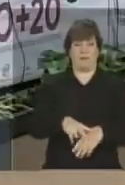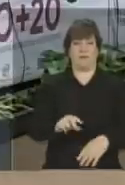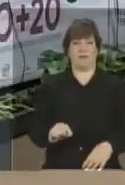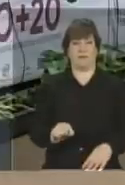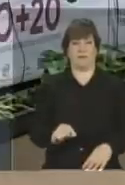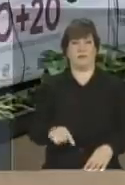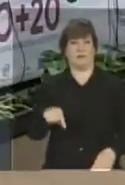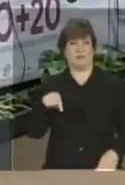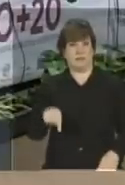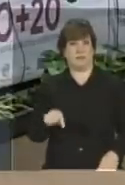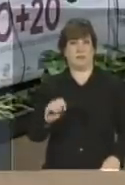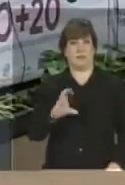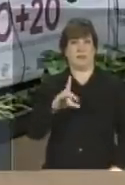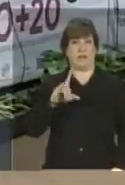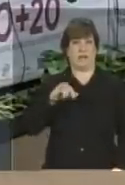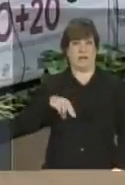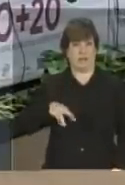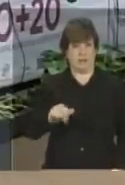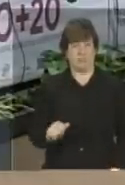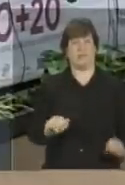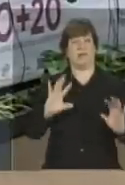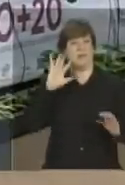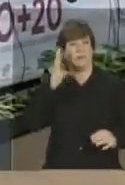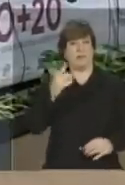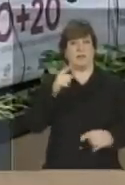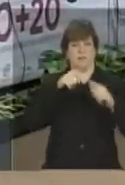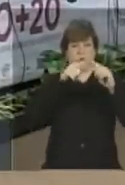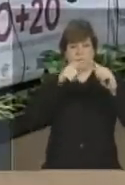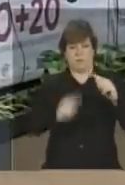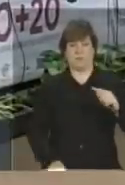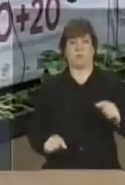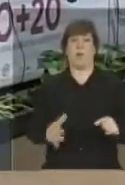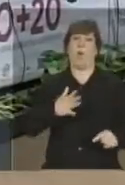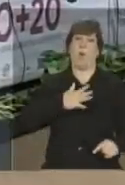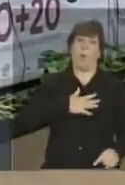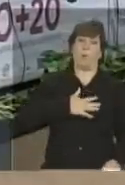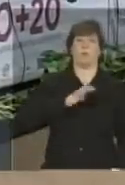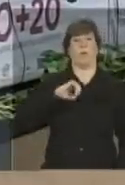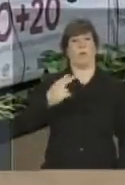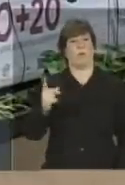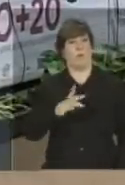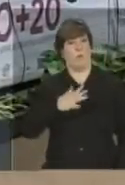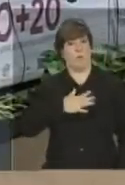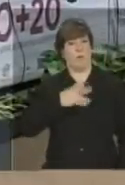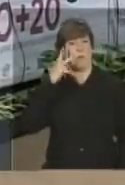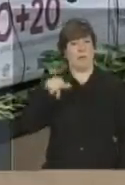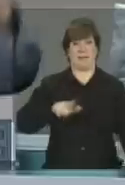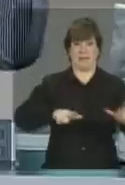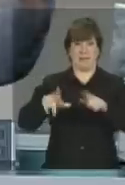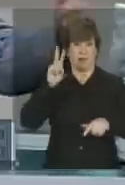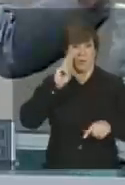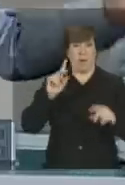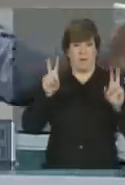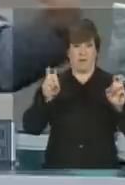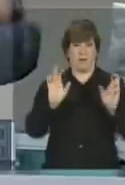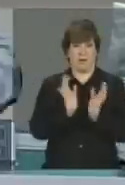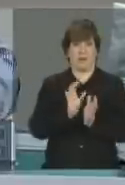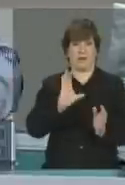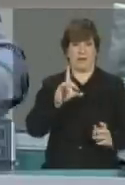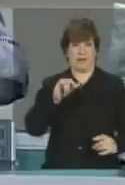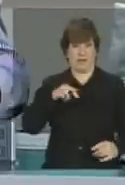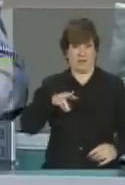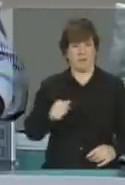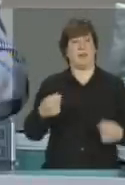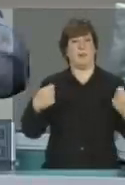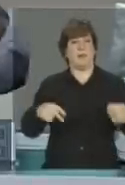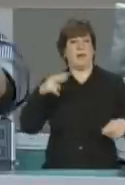isso, clima, determina de cima para baixo. Gostando ou não gostando, para se trabalhar as questões de clima, vamos ter que olhar as